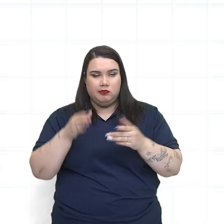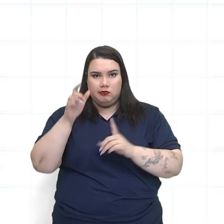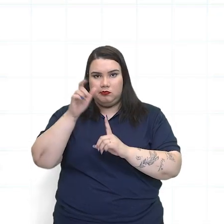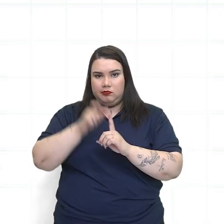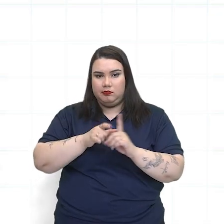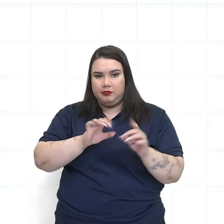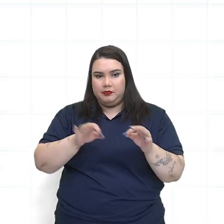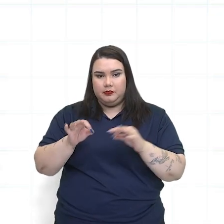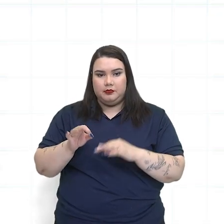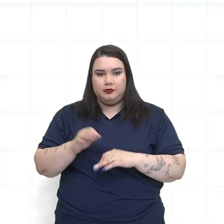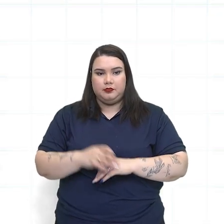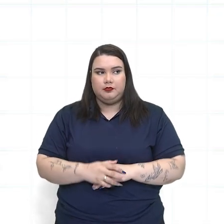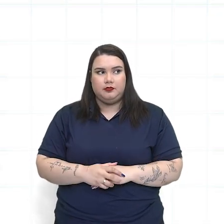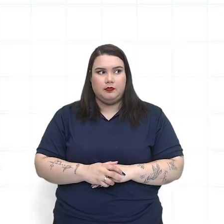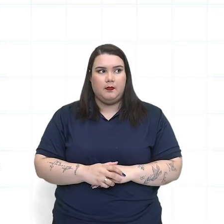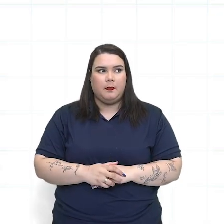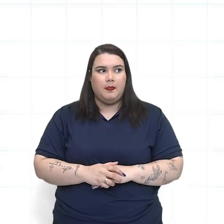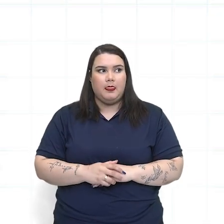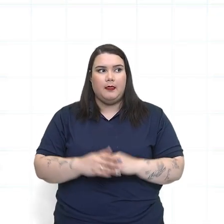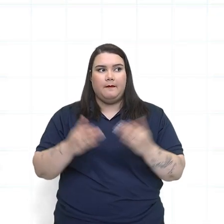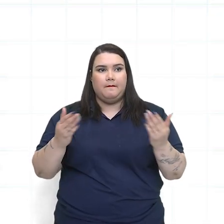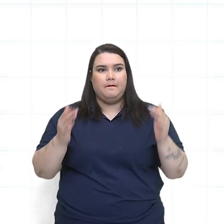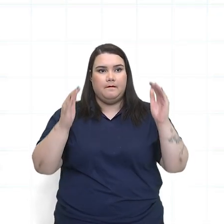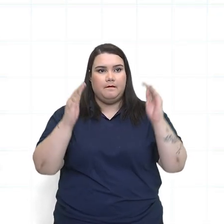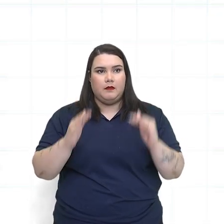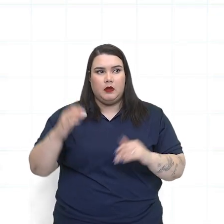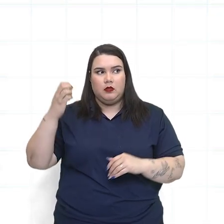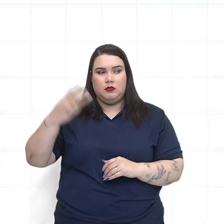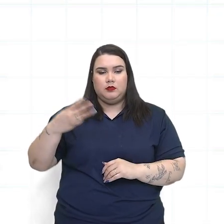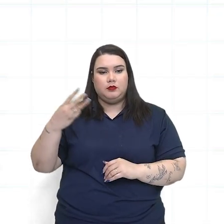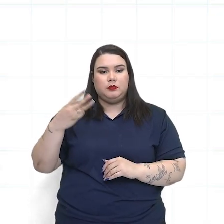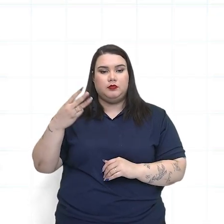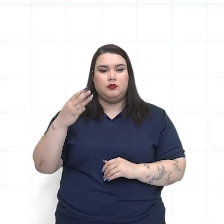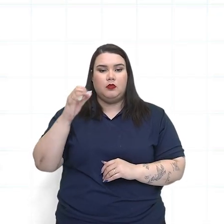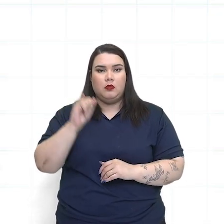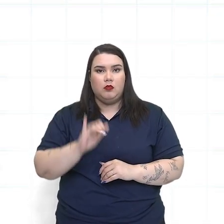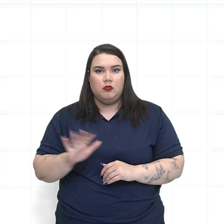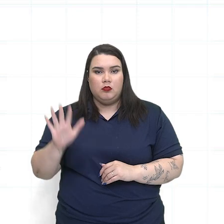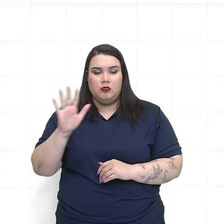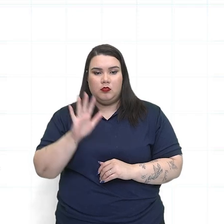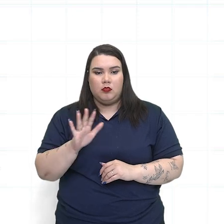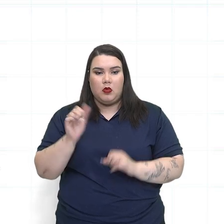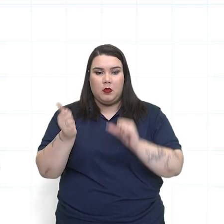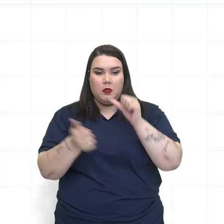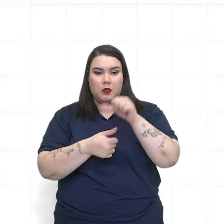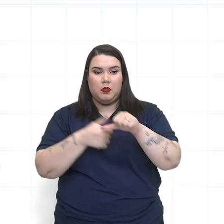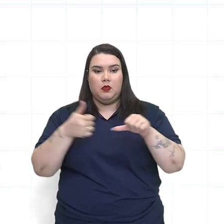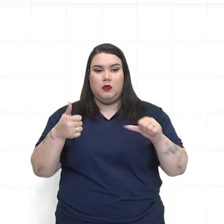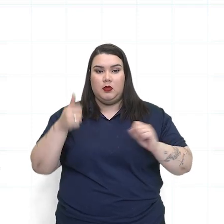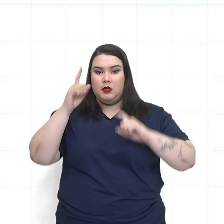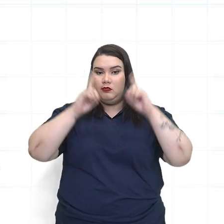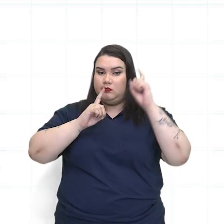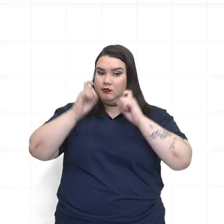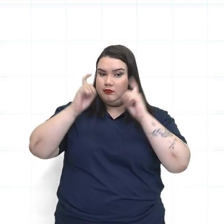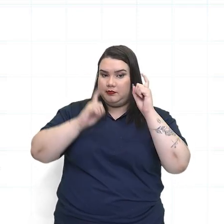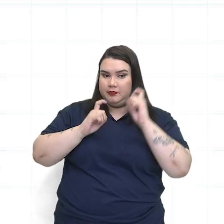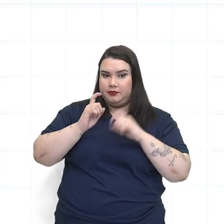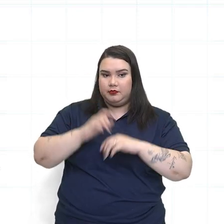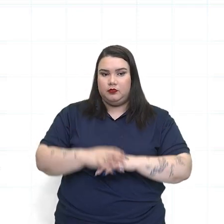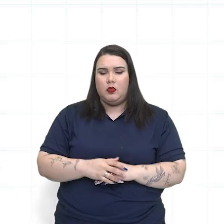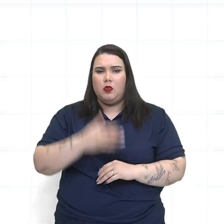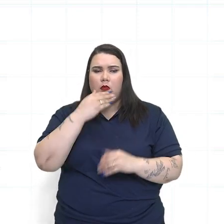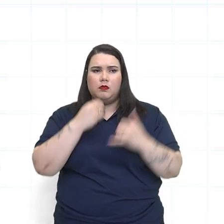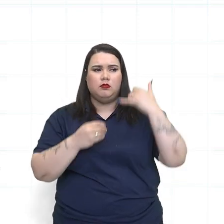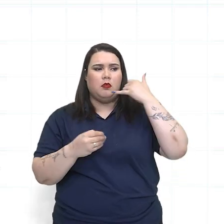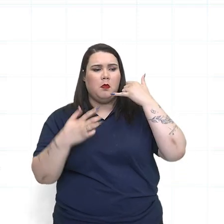cliente. E aí, aqui no terceiro quadrinho, observe que muda, inclusive, a expressão dela. Ó.